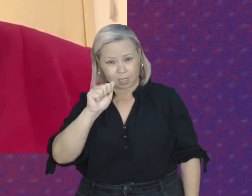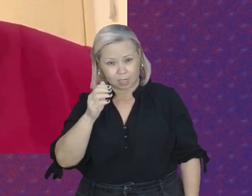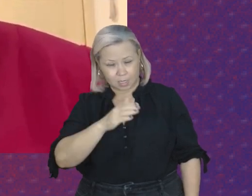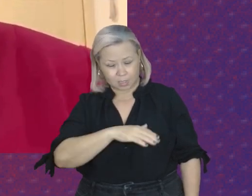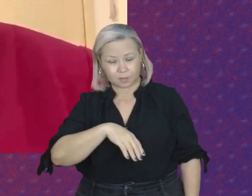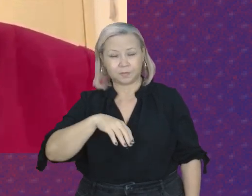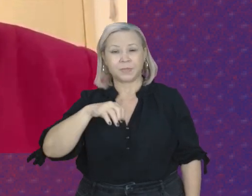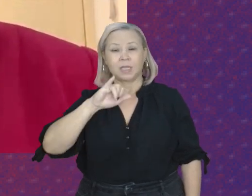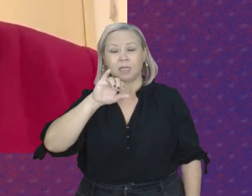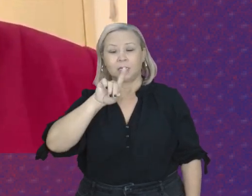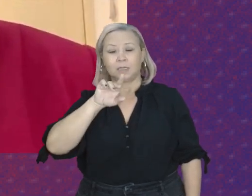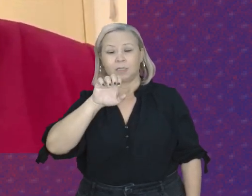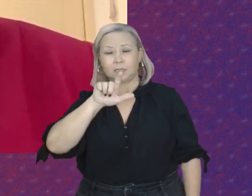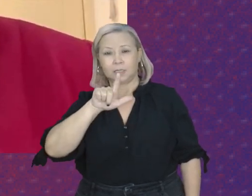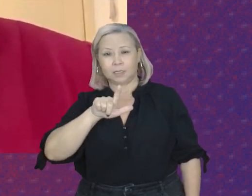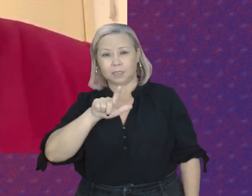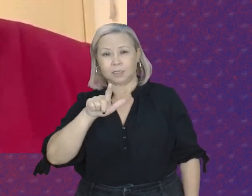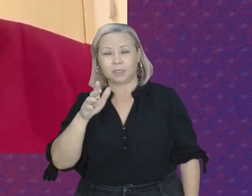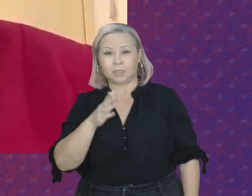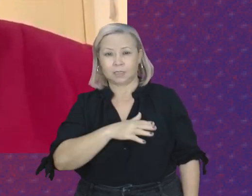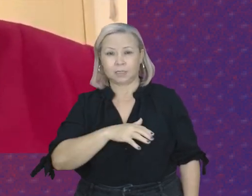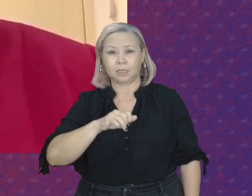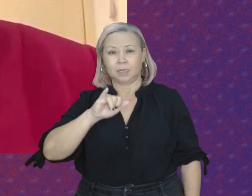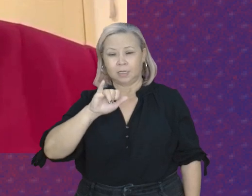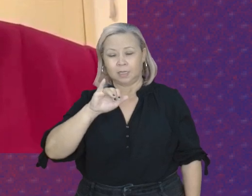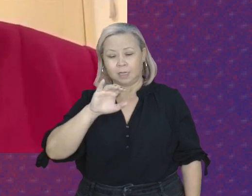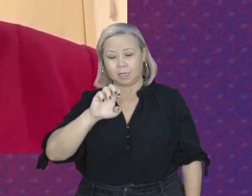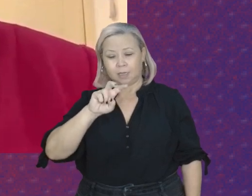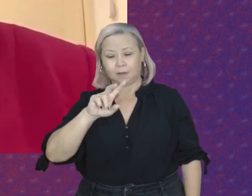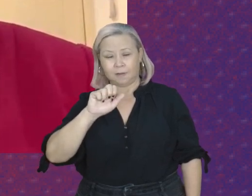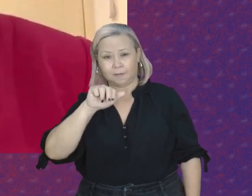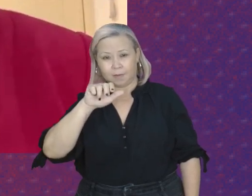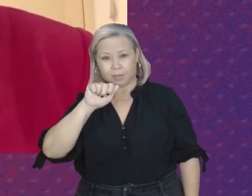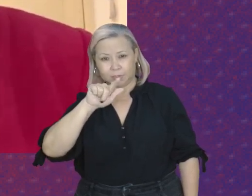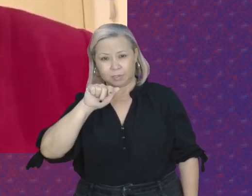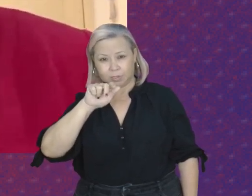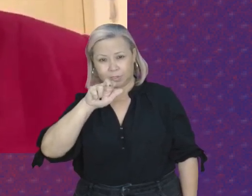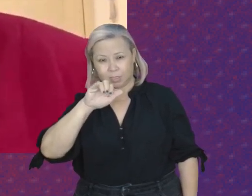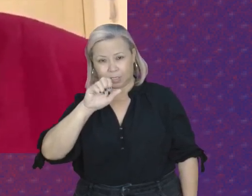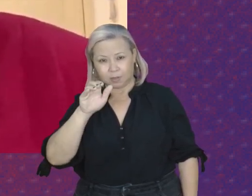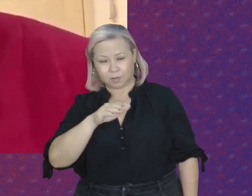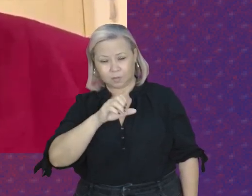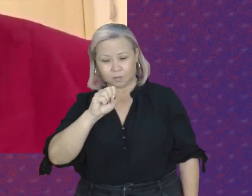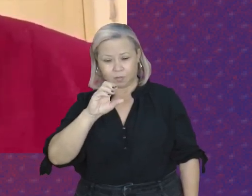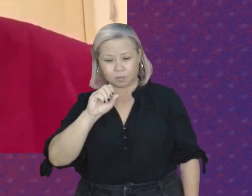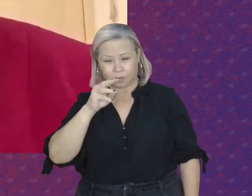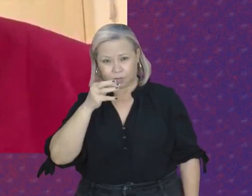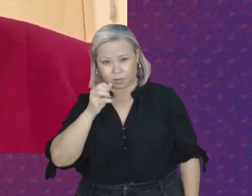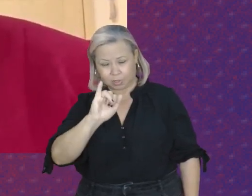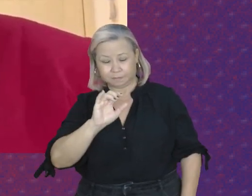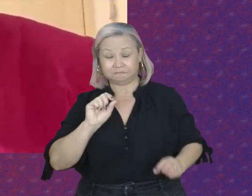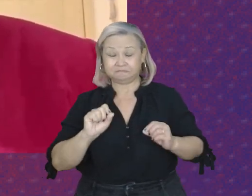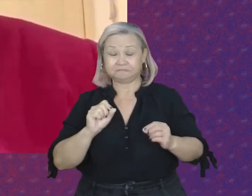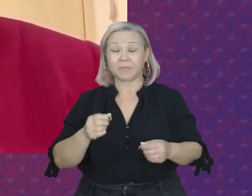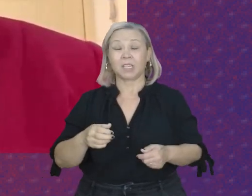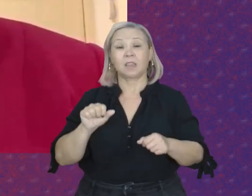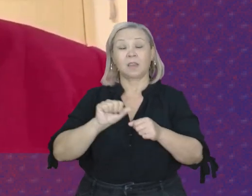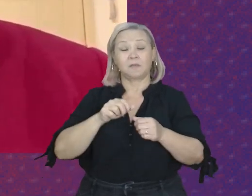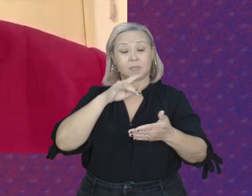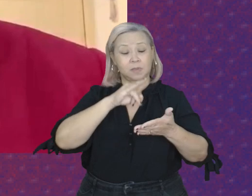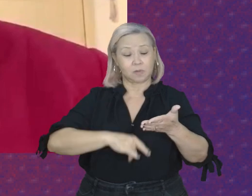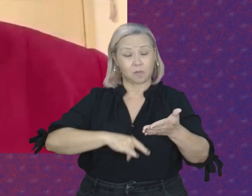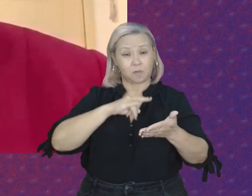Lino Gomes e Rogério Sotilli. Nós fizemos este manifesto face ao desmonte total